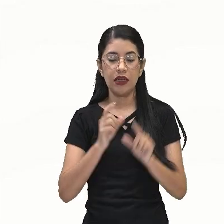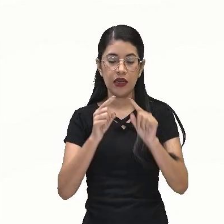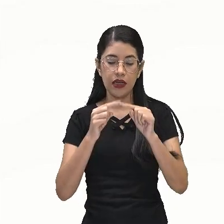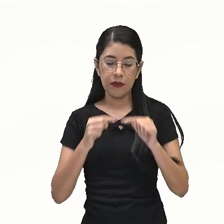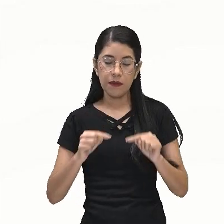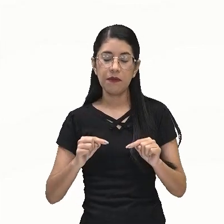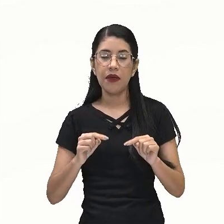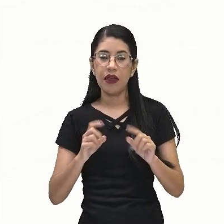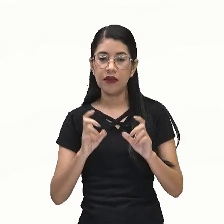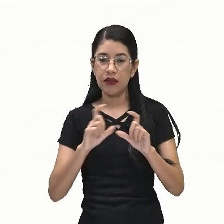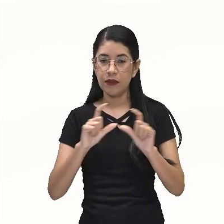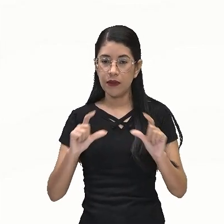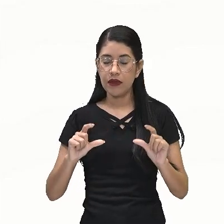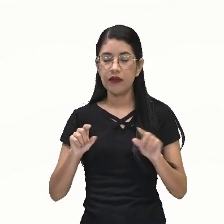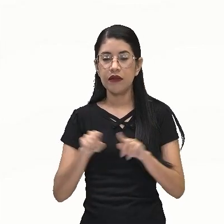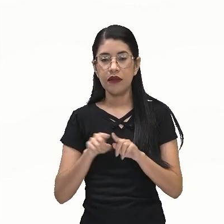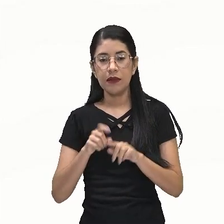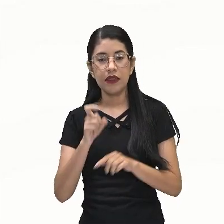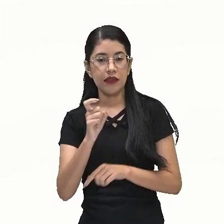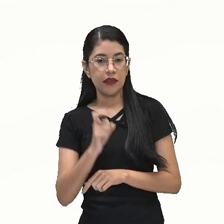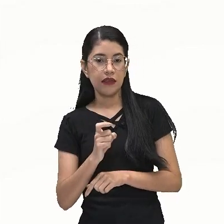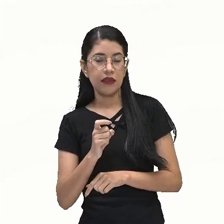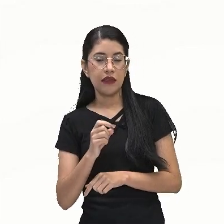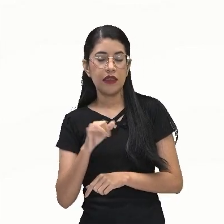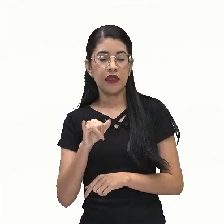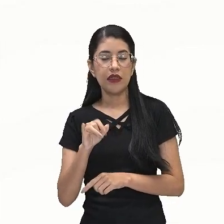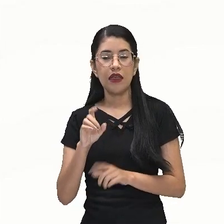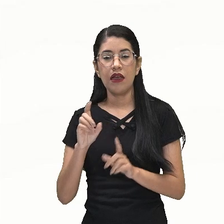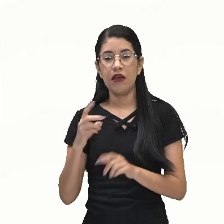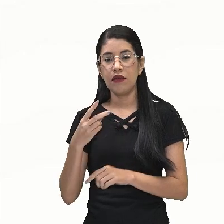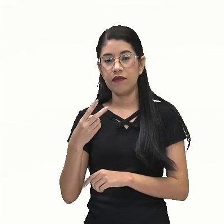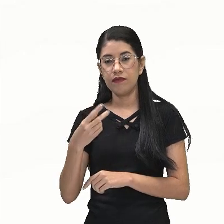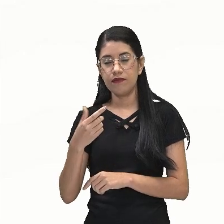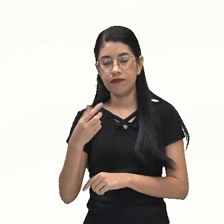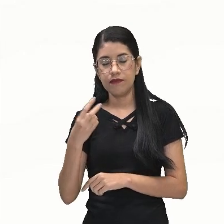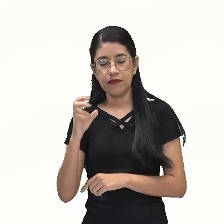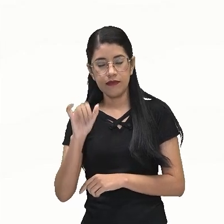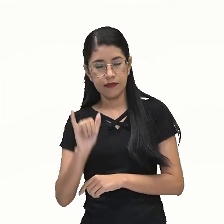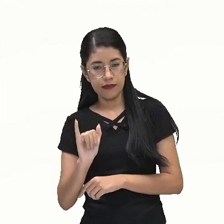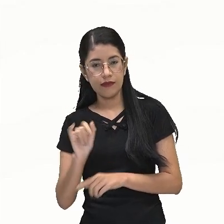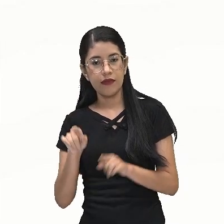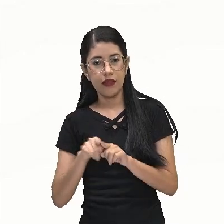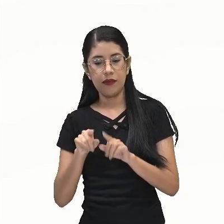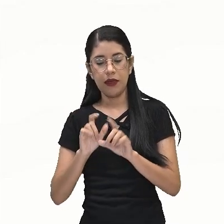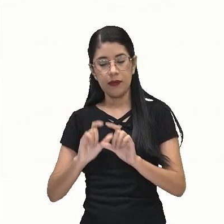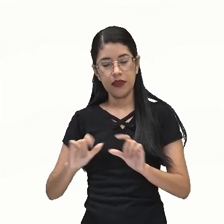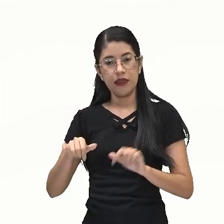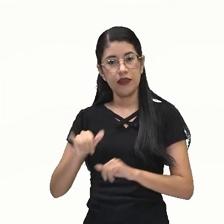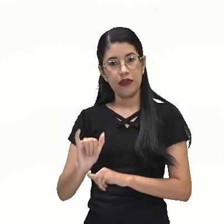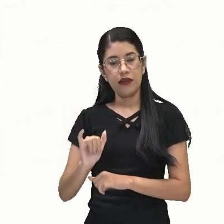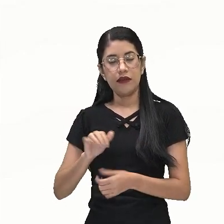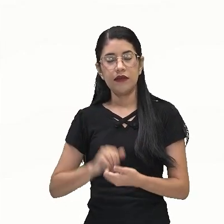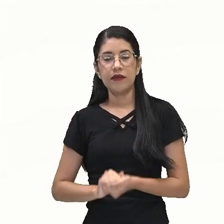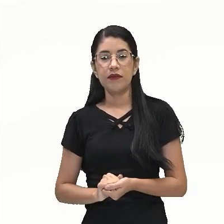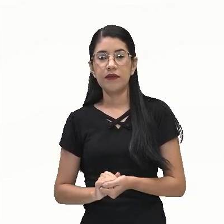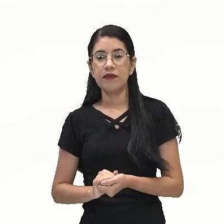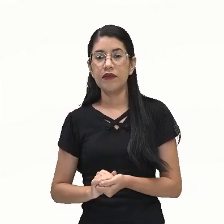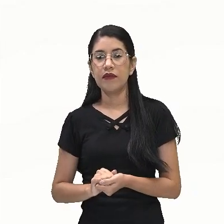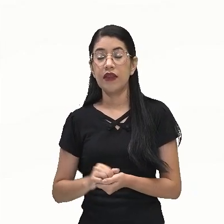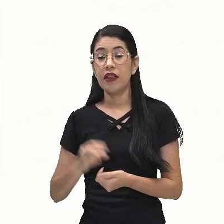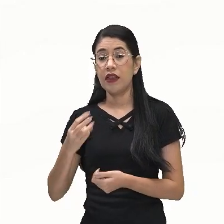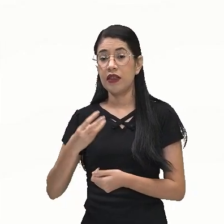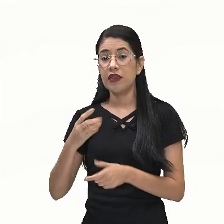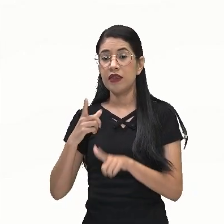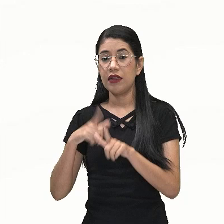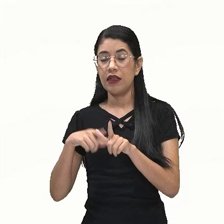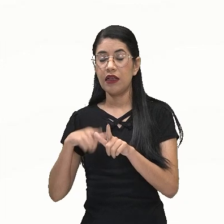tem que ser x. Tá? Se a segunda é y, também na segunda equação também tem que ser y. Se a minha terceira